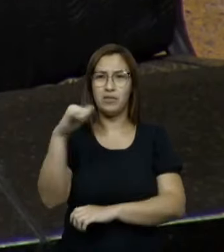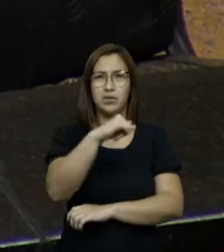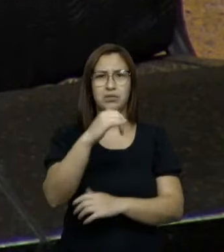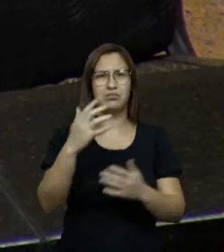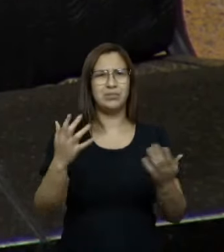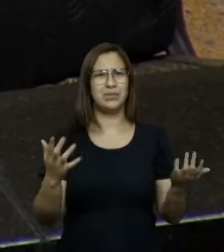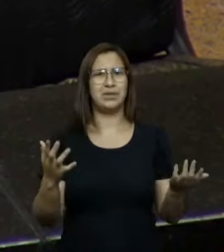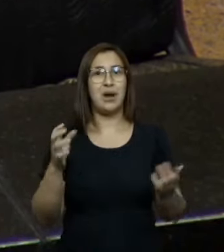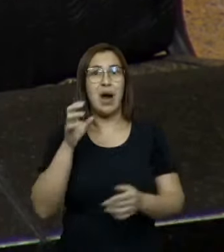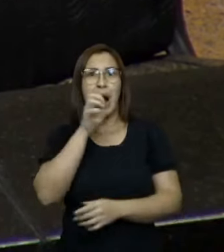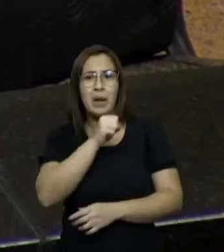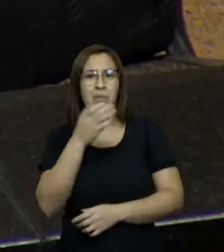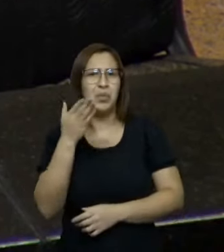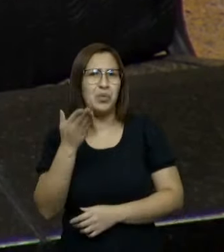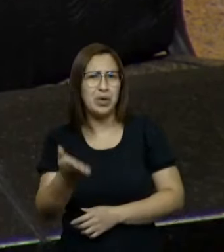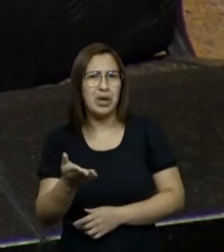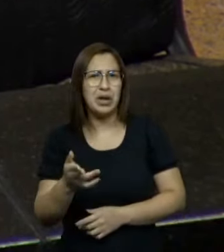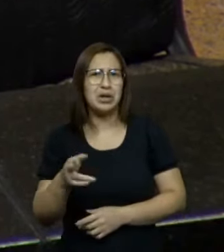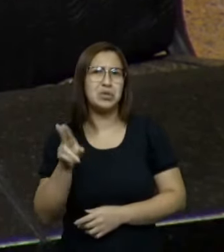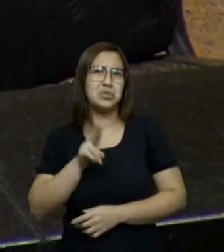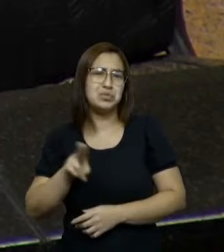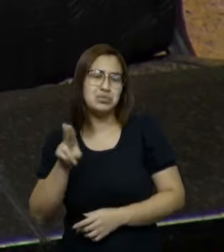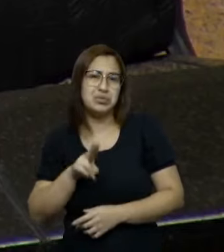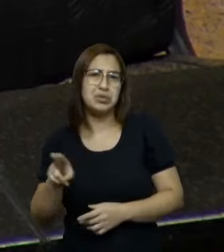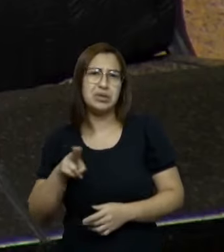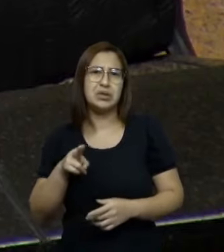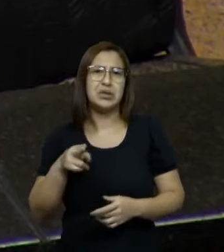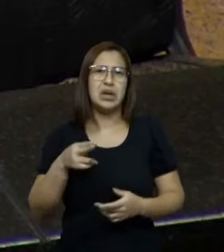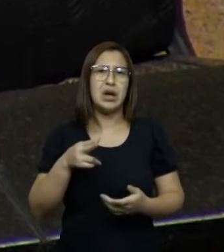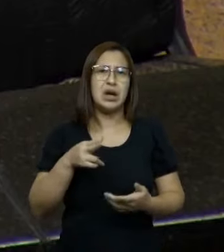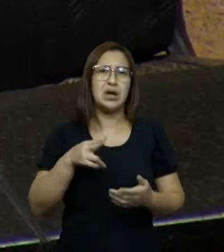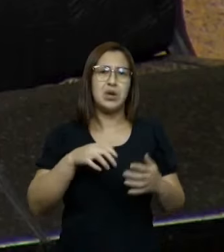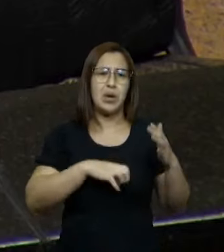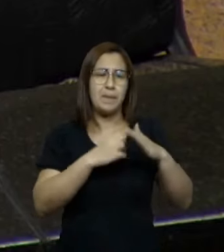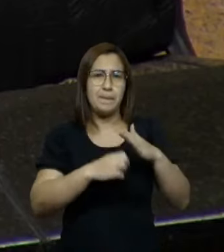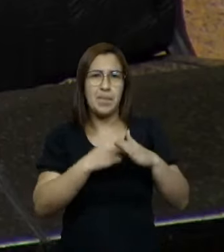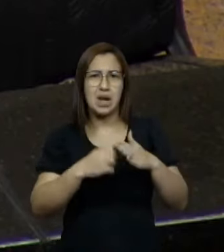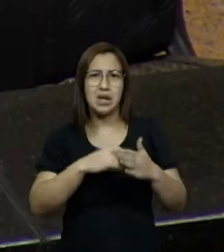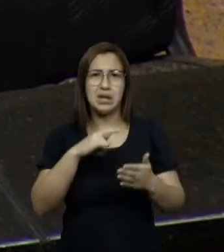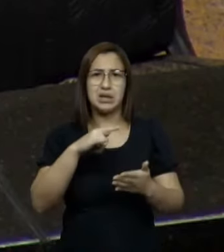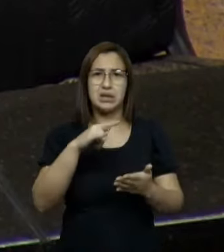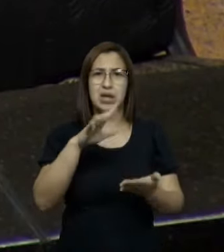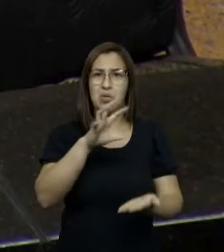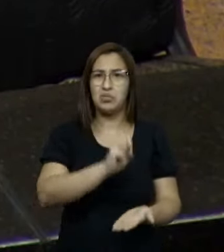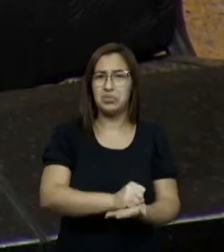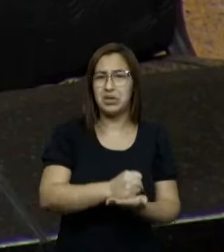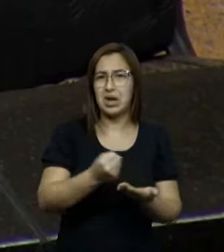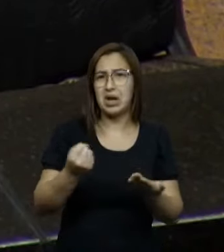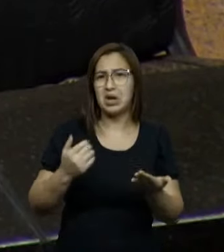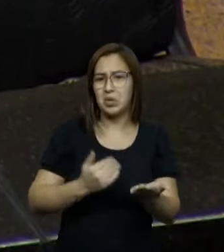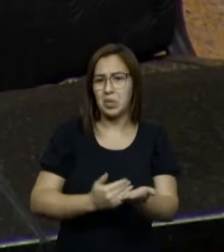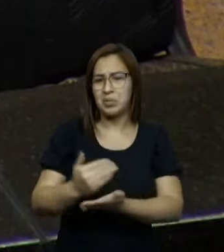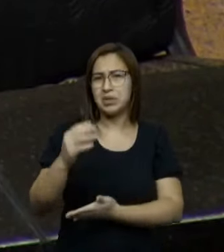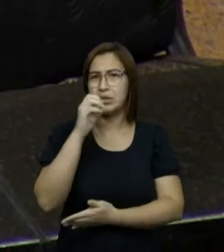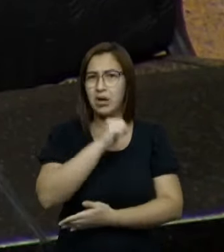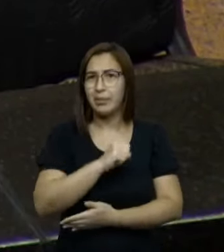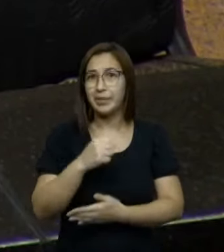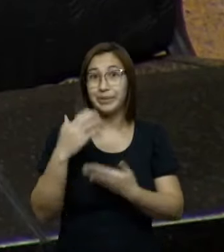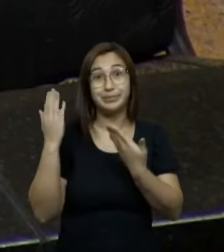correram atrás de uma empresa, correram atrás da formulação de um contrato, abriram, e está aí.